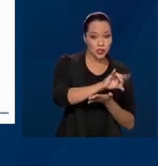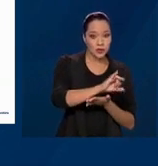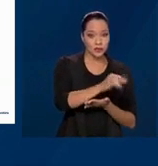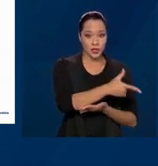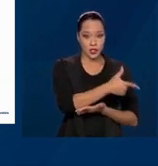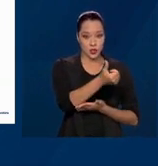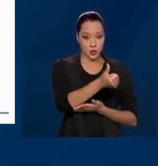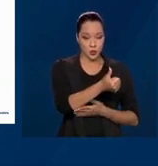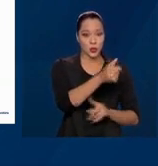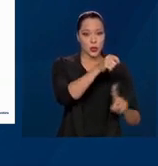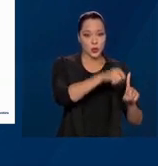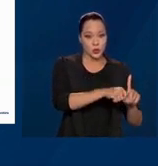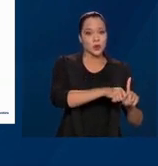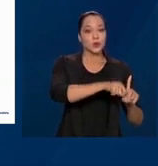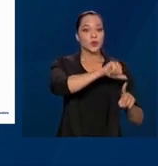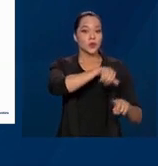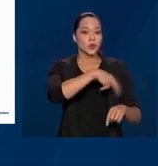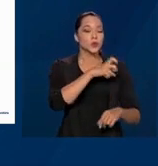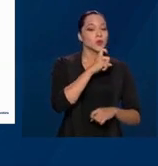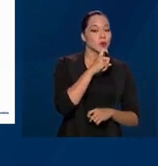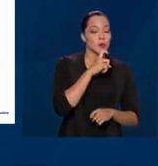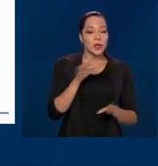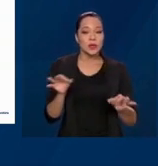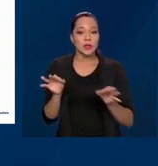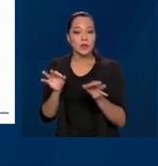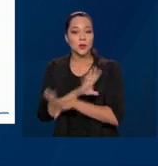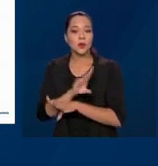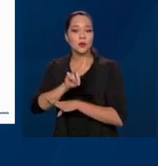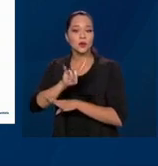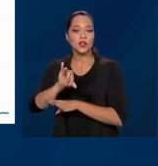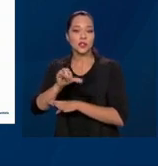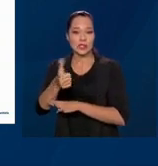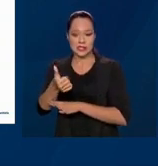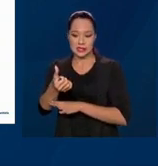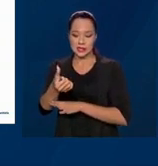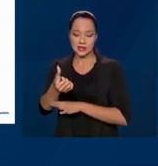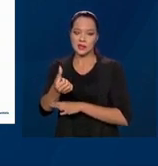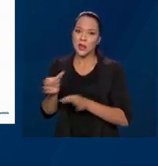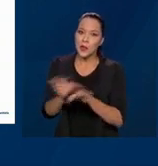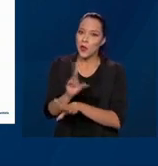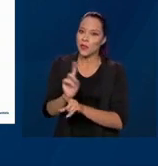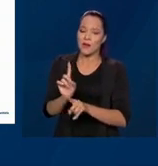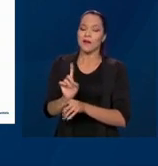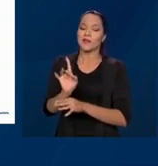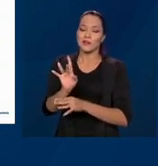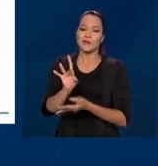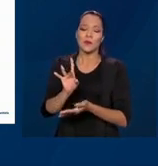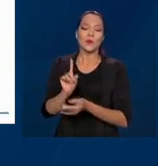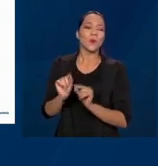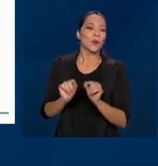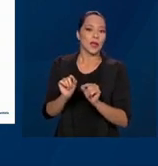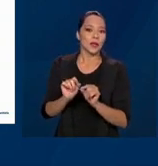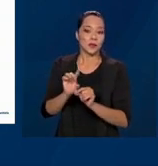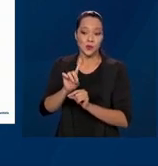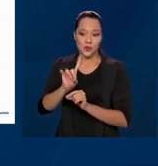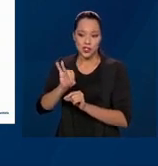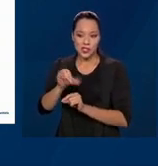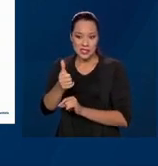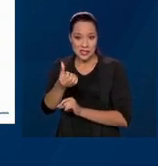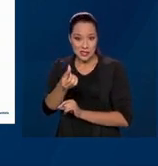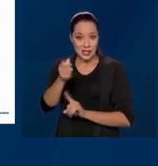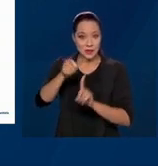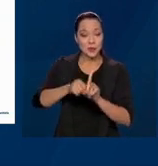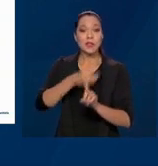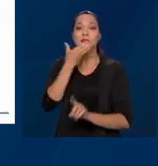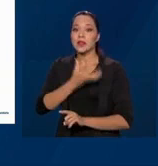julho e terminou no dia 16... Terminou não, na verdade, no dia 16 de